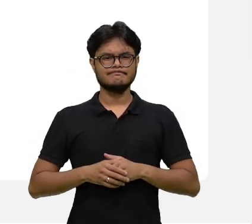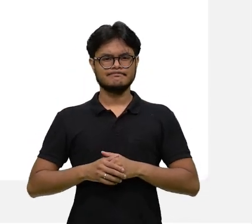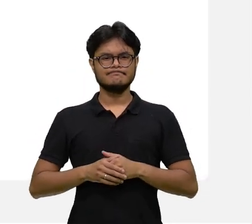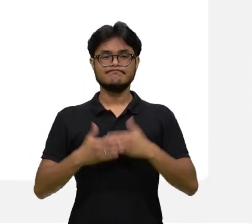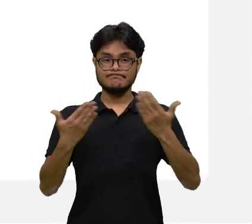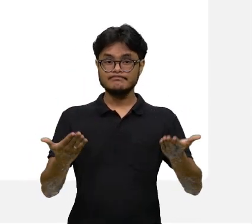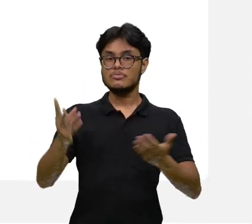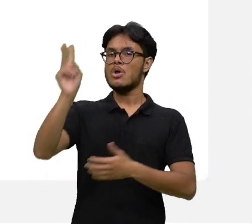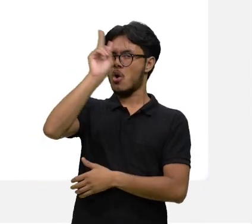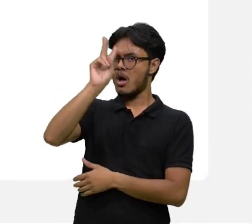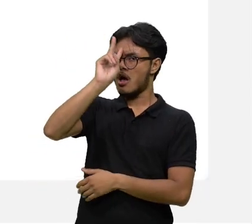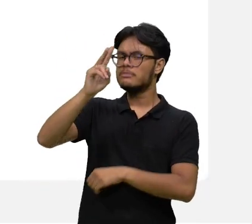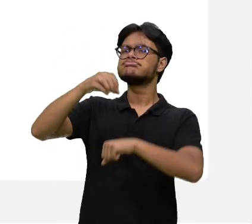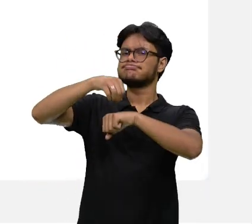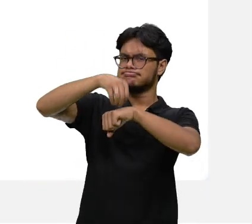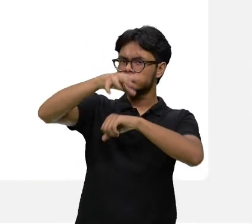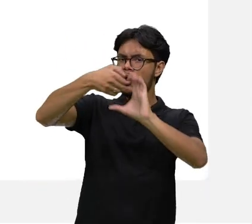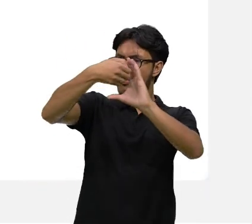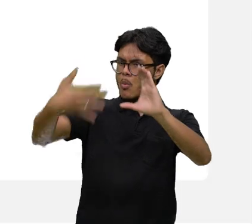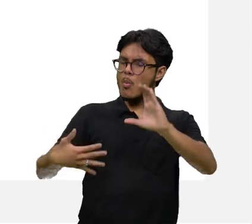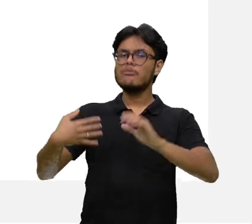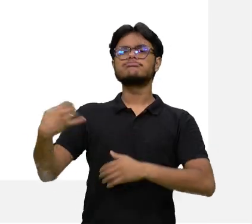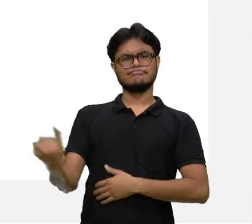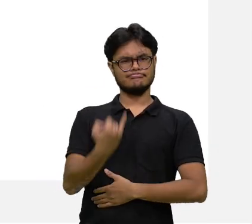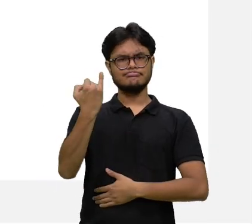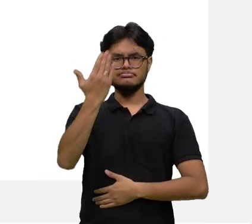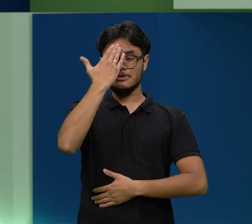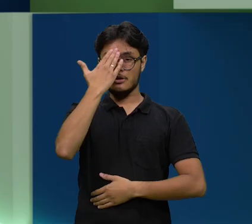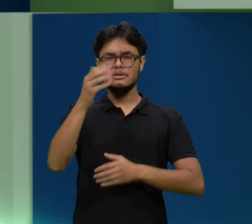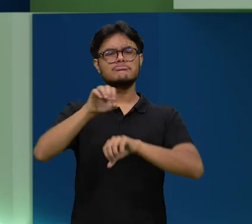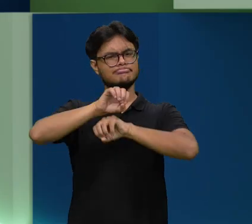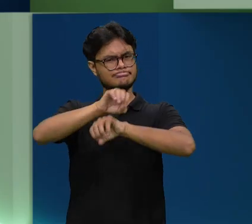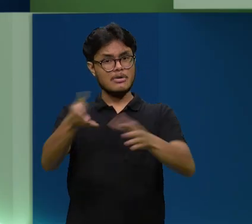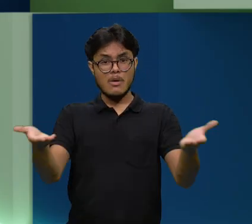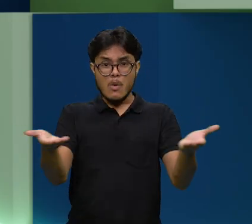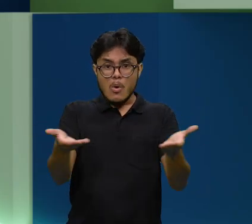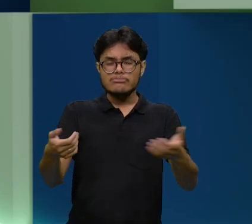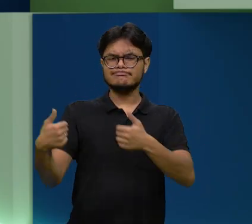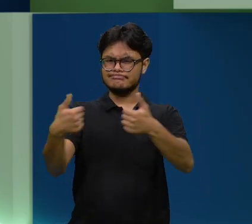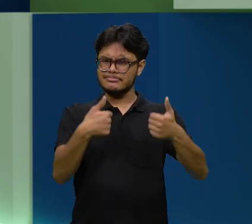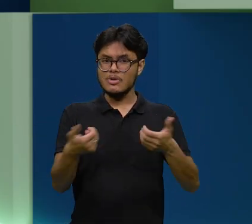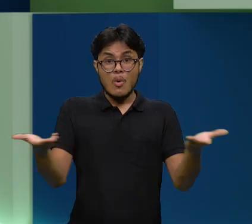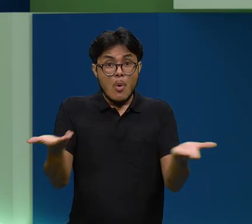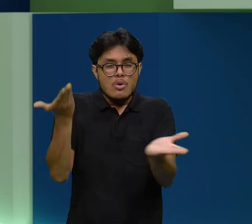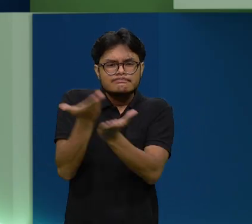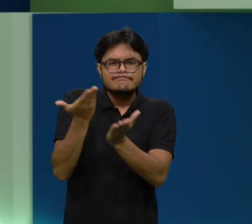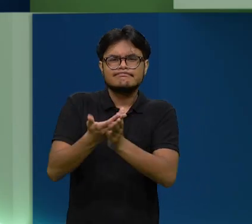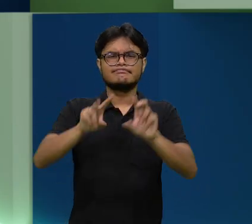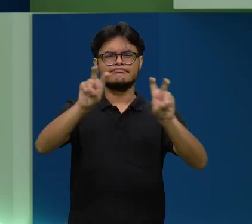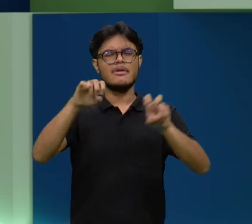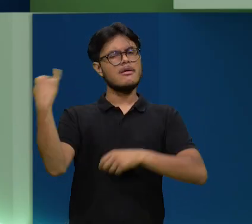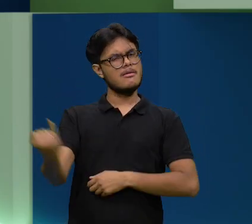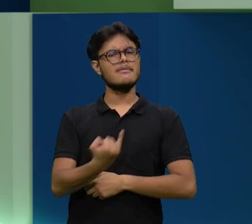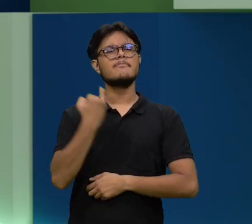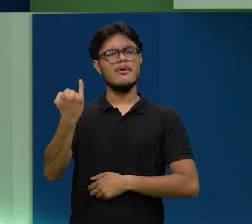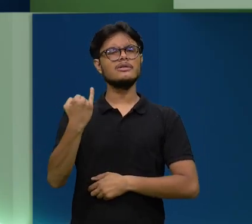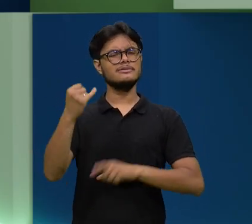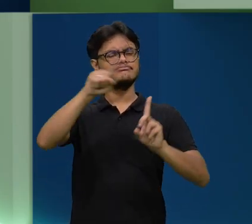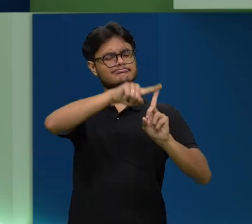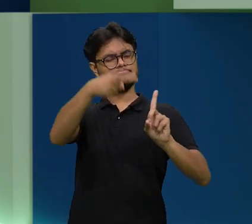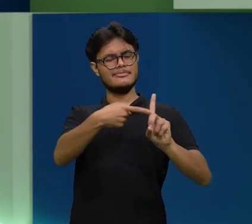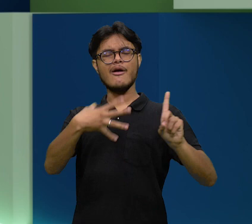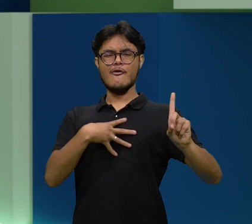não esqueça esse detalhe importante que nós ensinamos aí para vocês, tá beleza? Na aula de hoje, nós vimos sobre